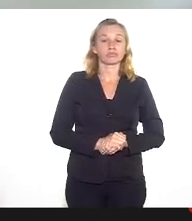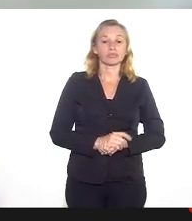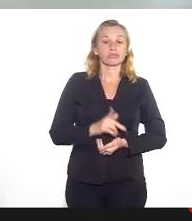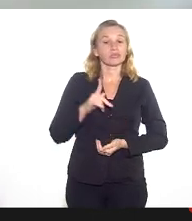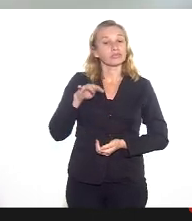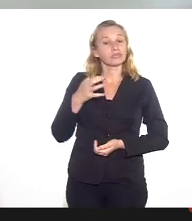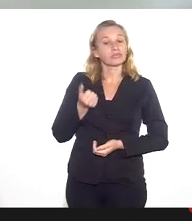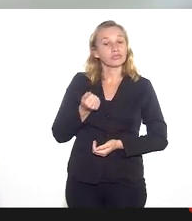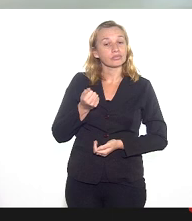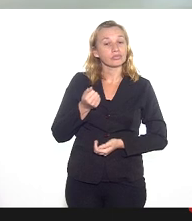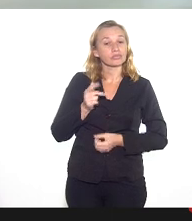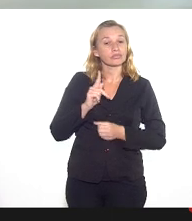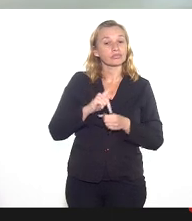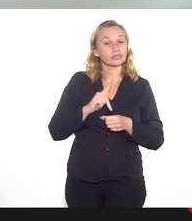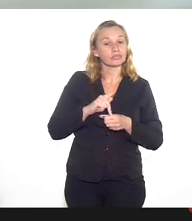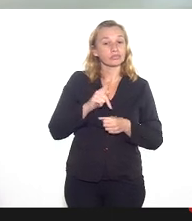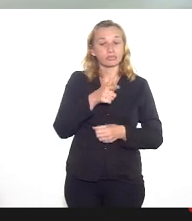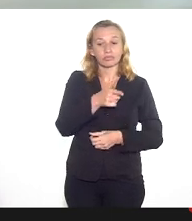pela Petrobras.